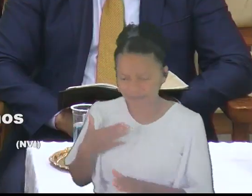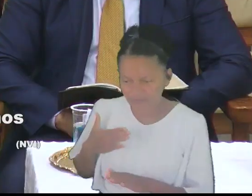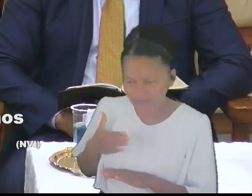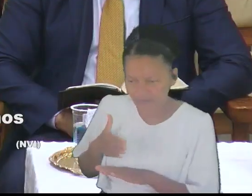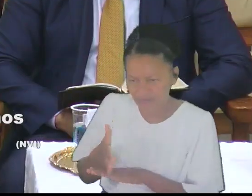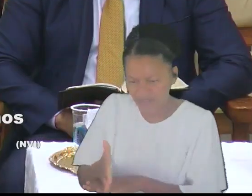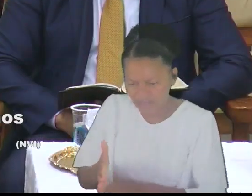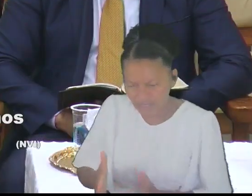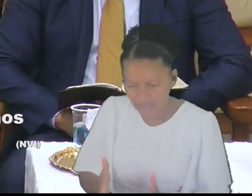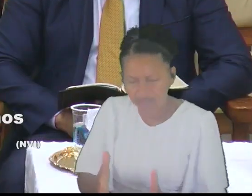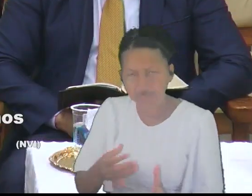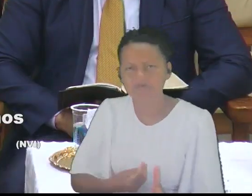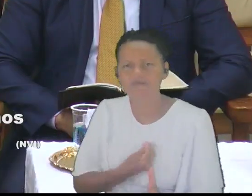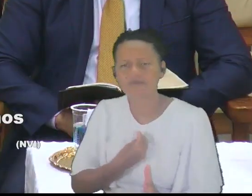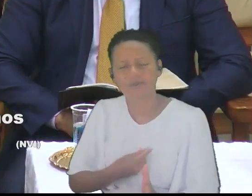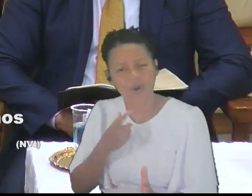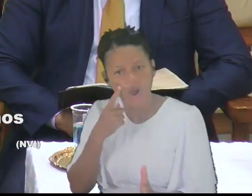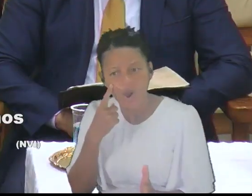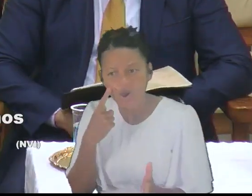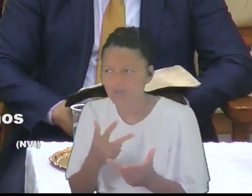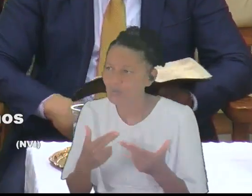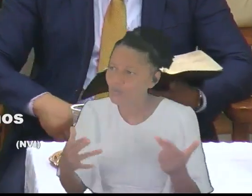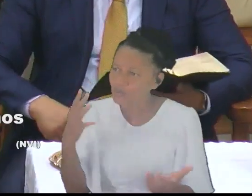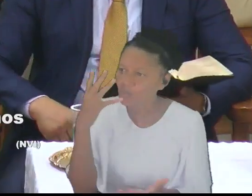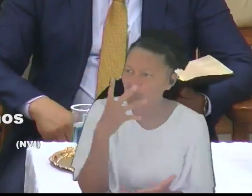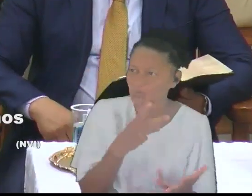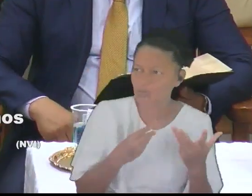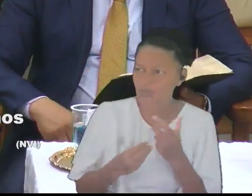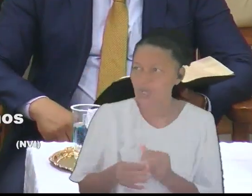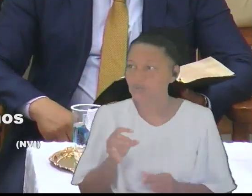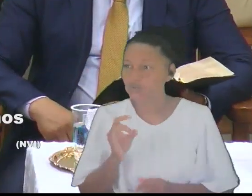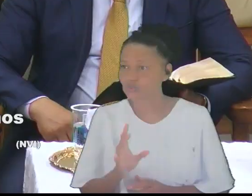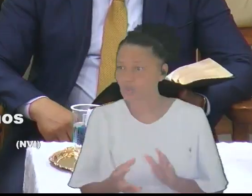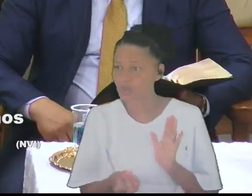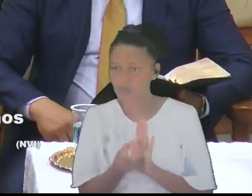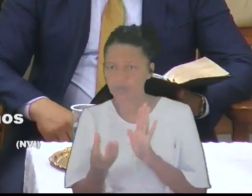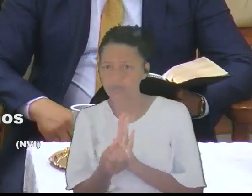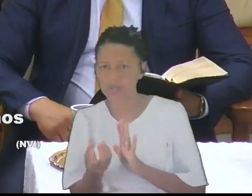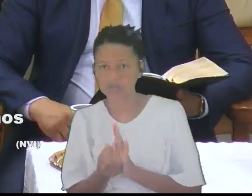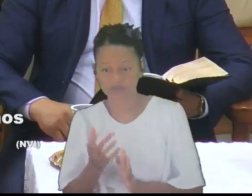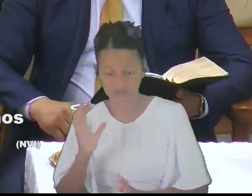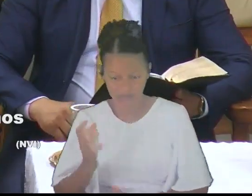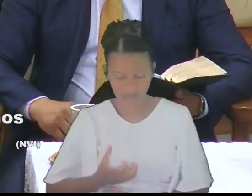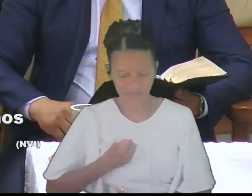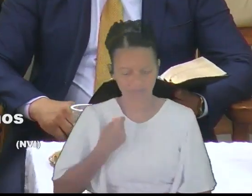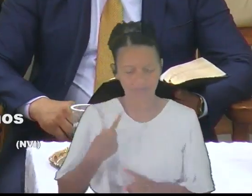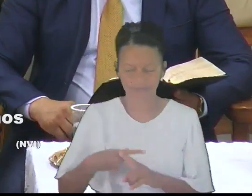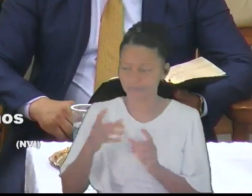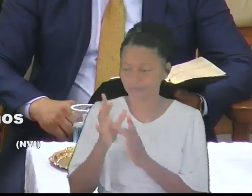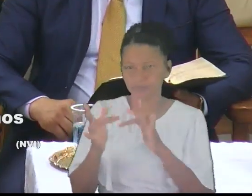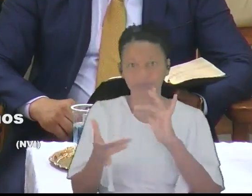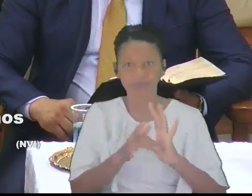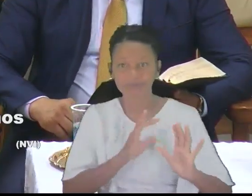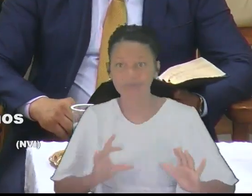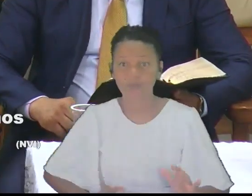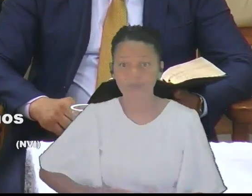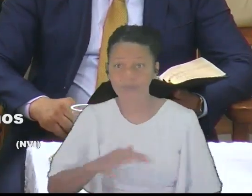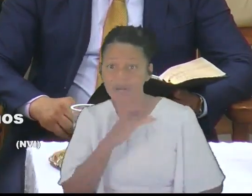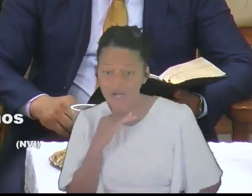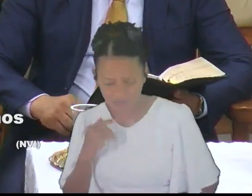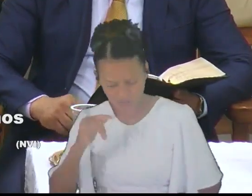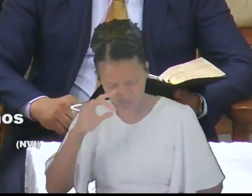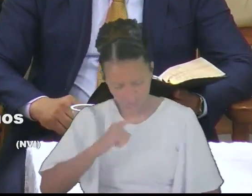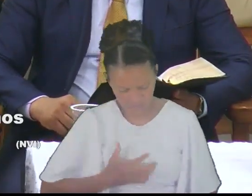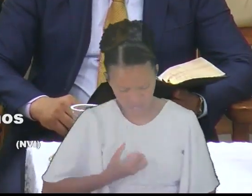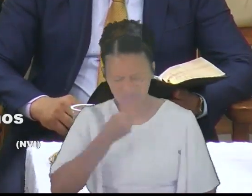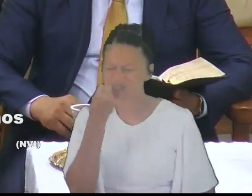vivo caminho, olha que coisa linda, eu não sou salvo pelas obras, eu sou salvo porque Cristo morreu, eu sou salvo porque